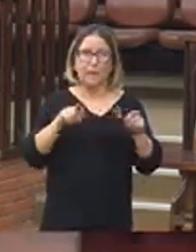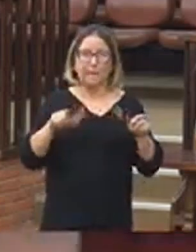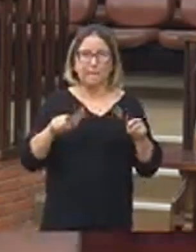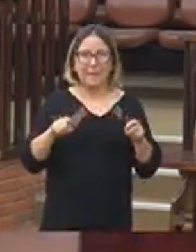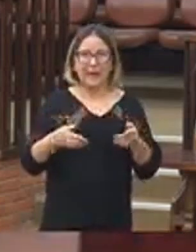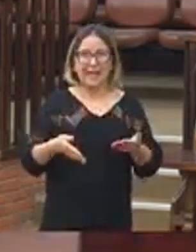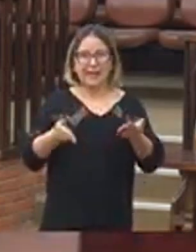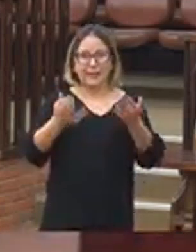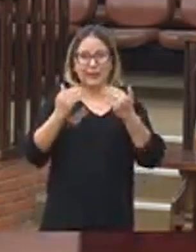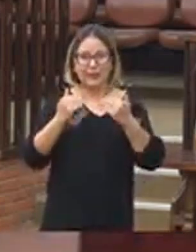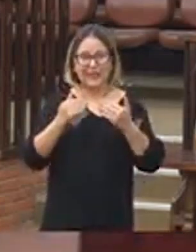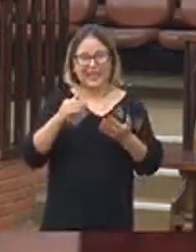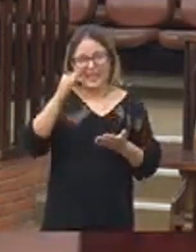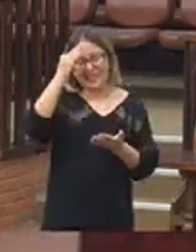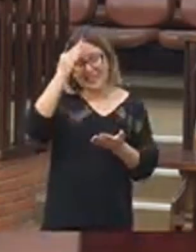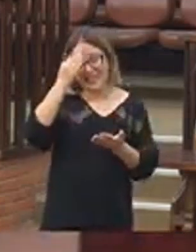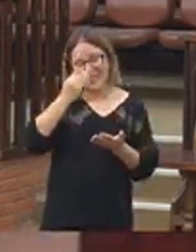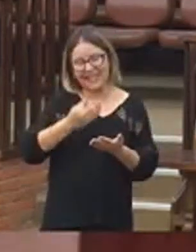e a fé vem pela